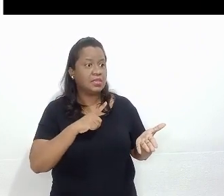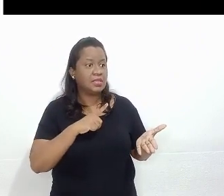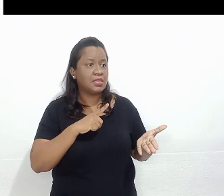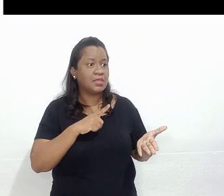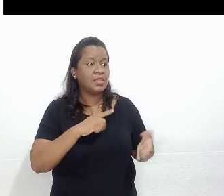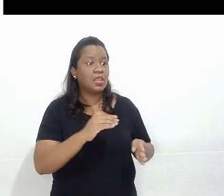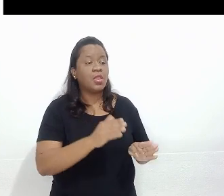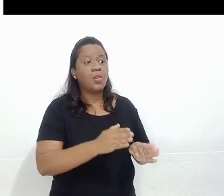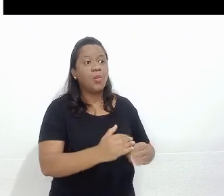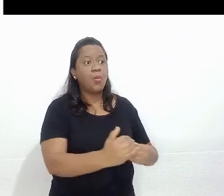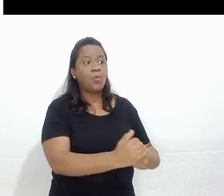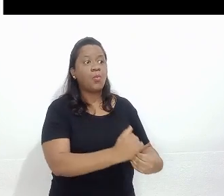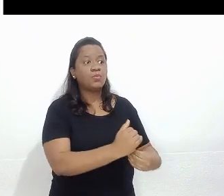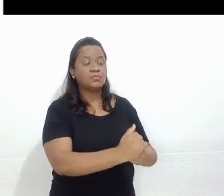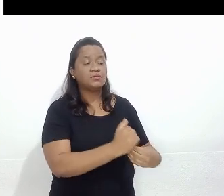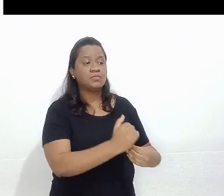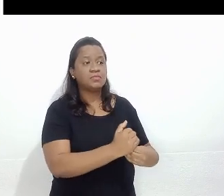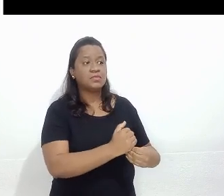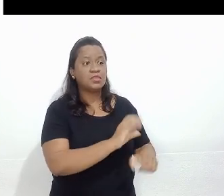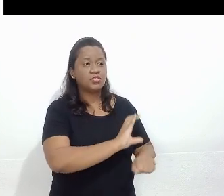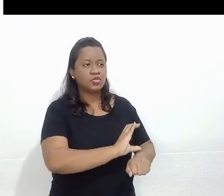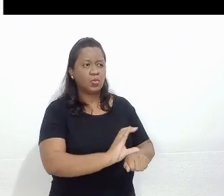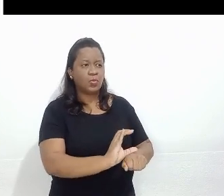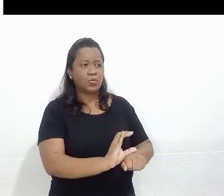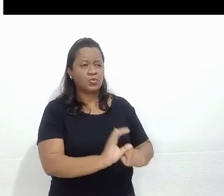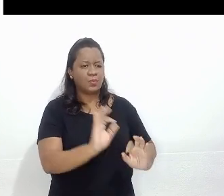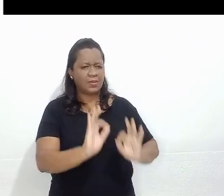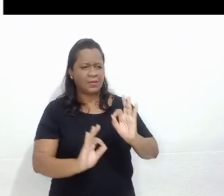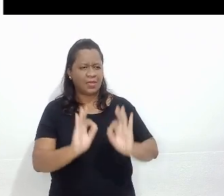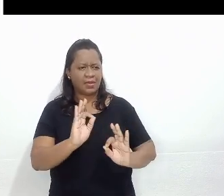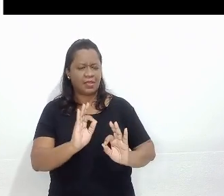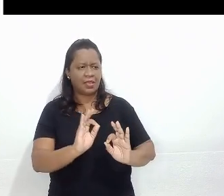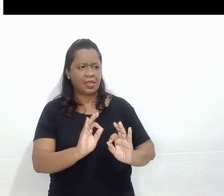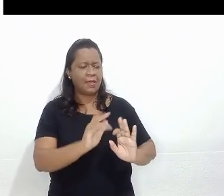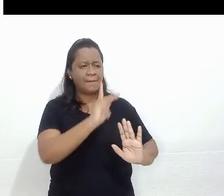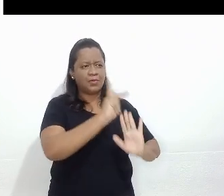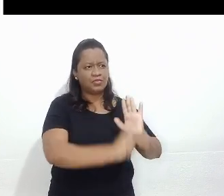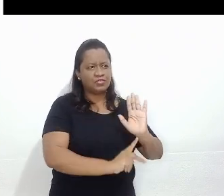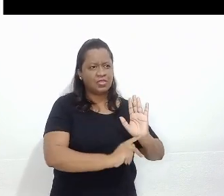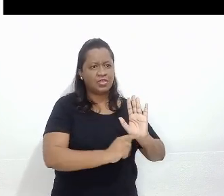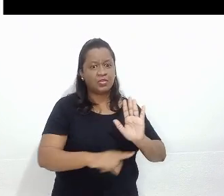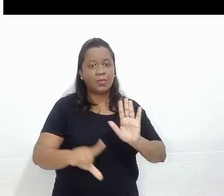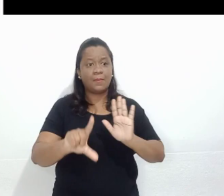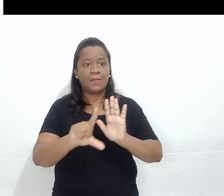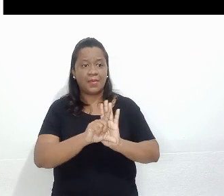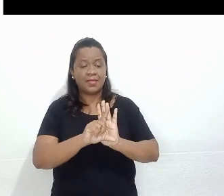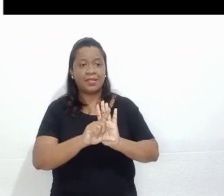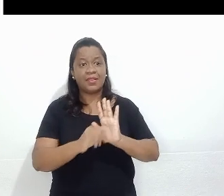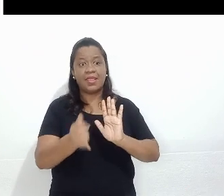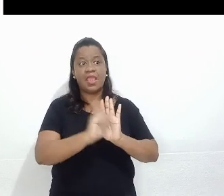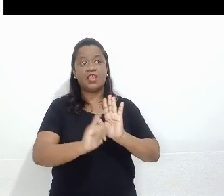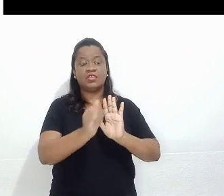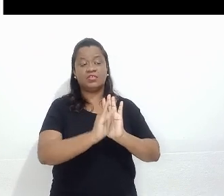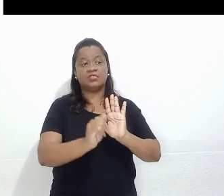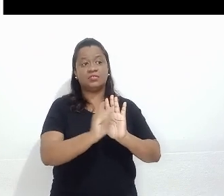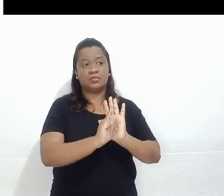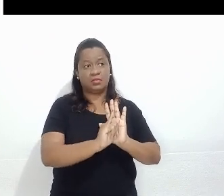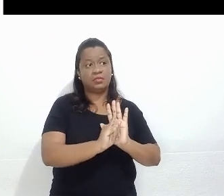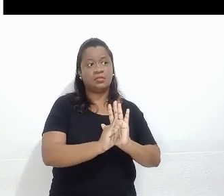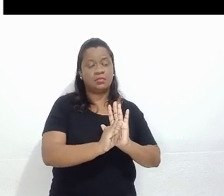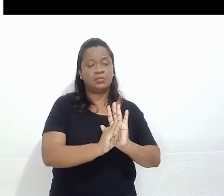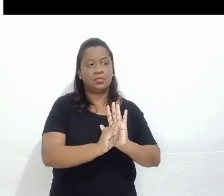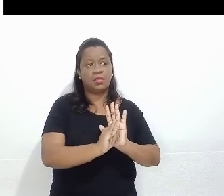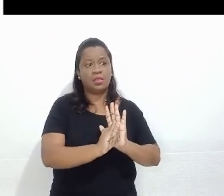curso para preparar os nossos projetos para as leis de edital, essas coisas. A escrita